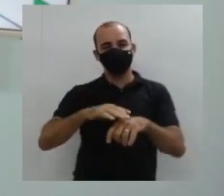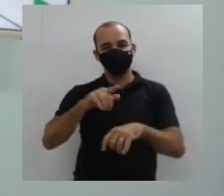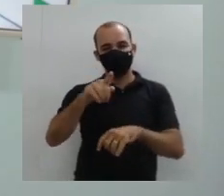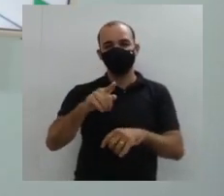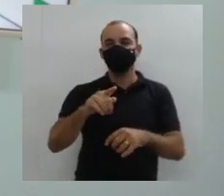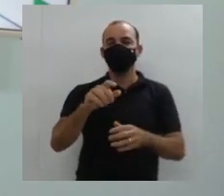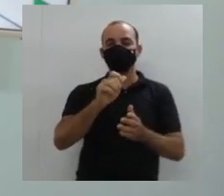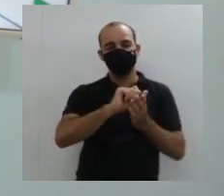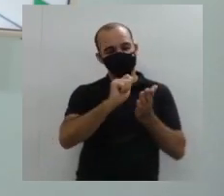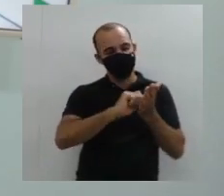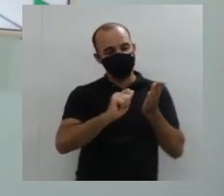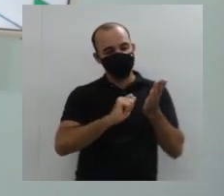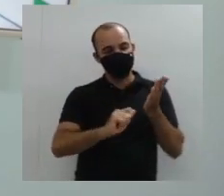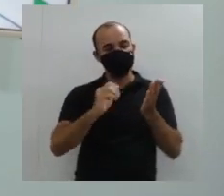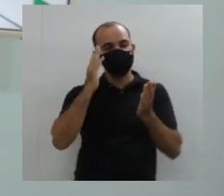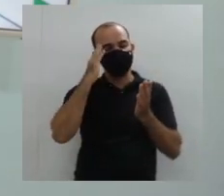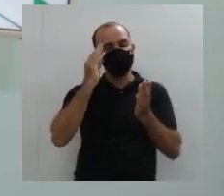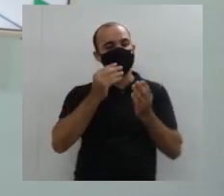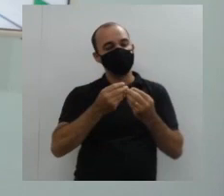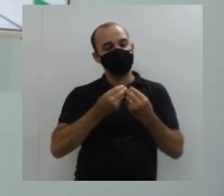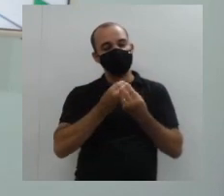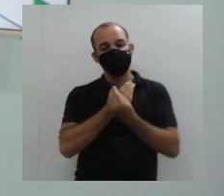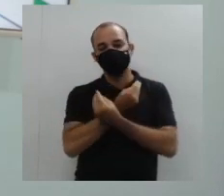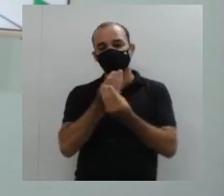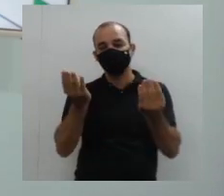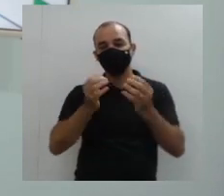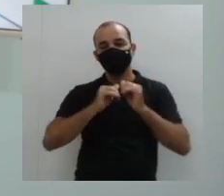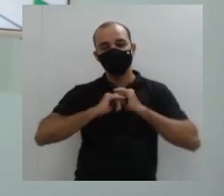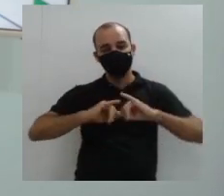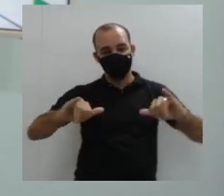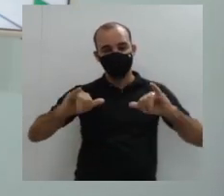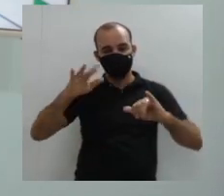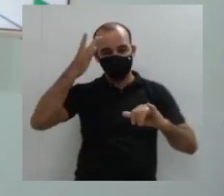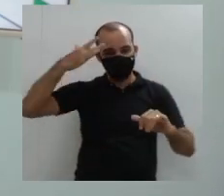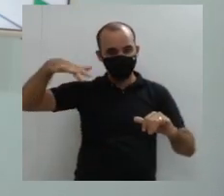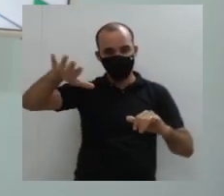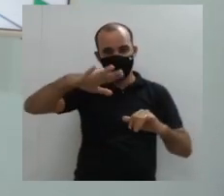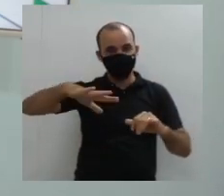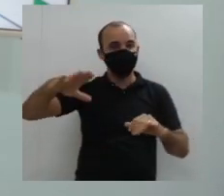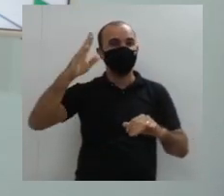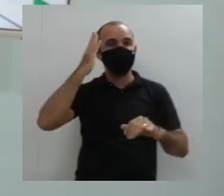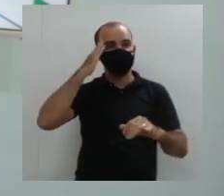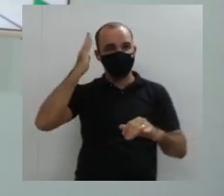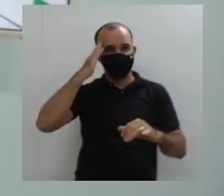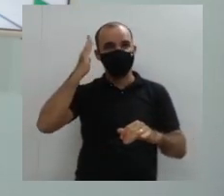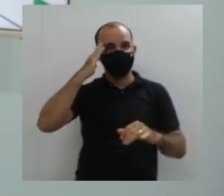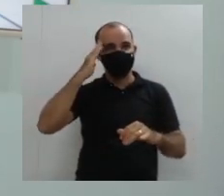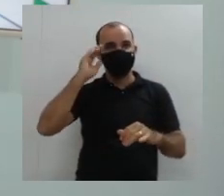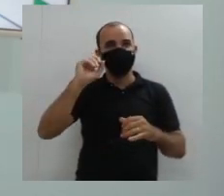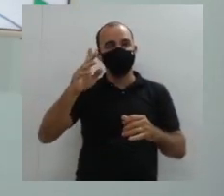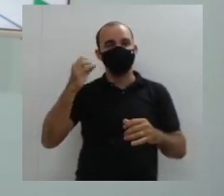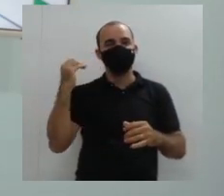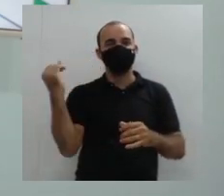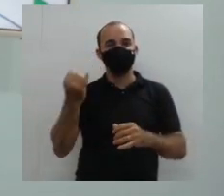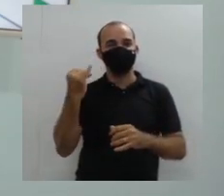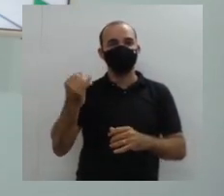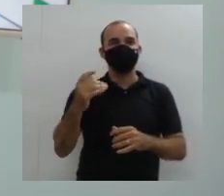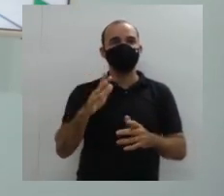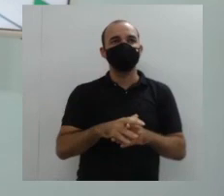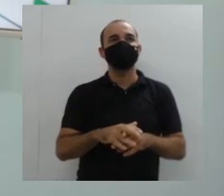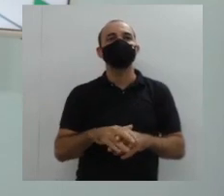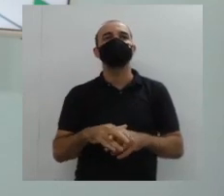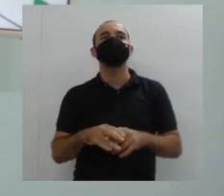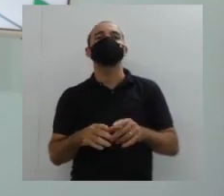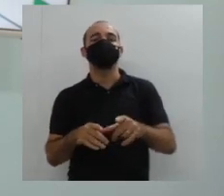vai receber a informação, o trabalho com uma linguagem. Que tal você em sala de aula, mais uma vez,